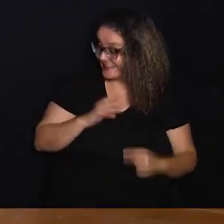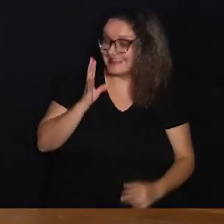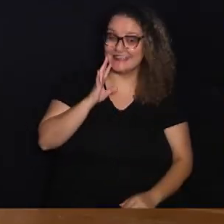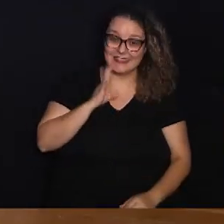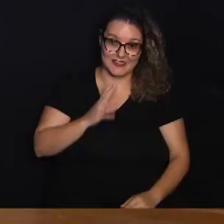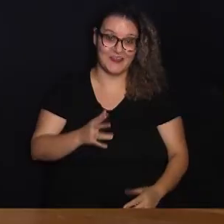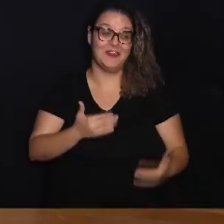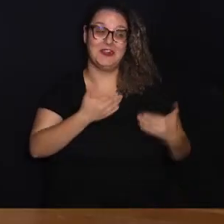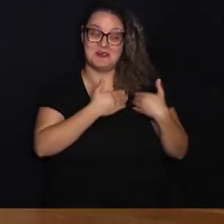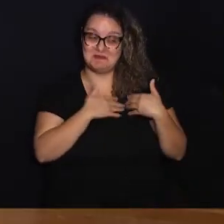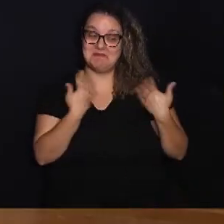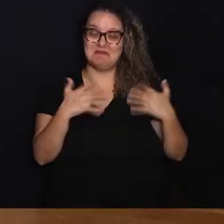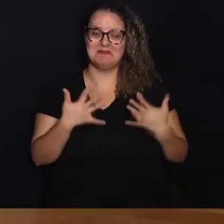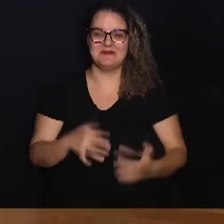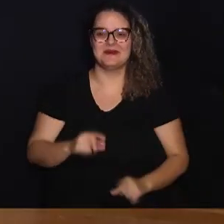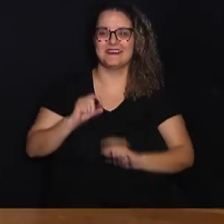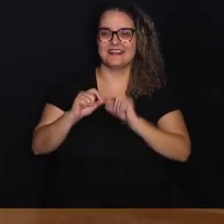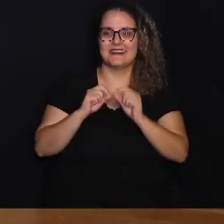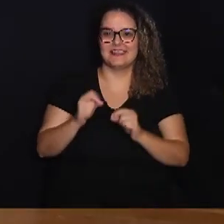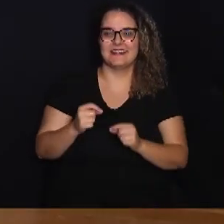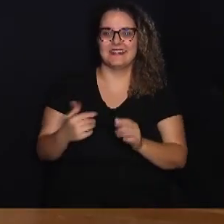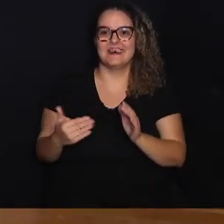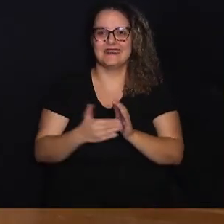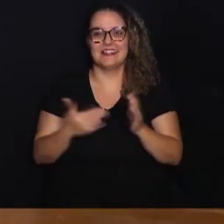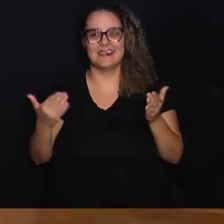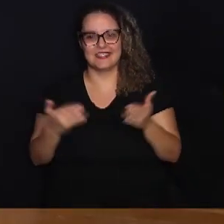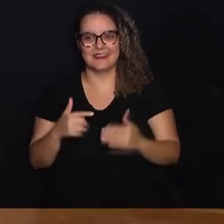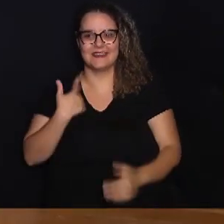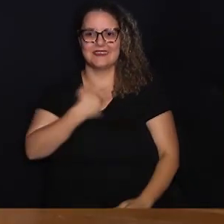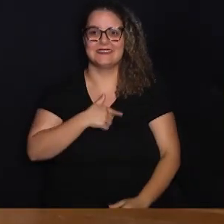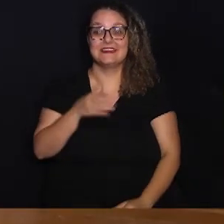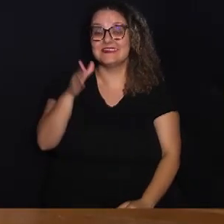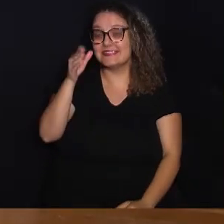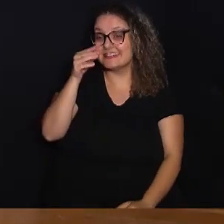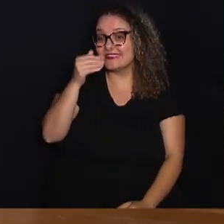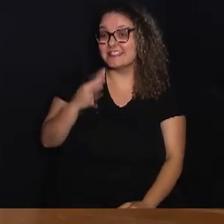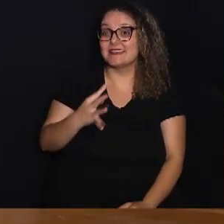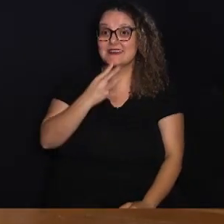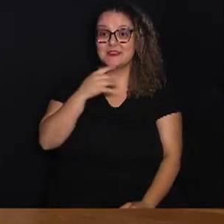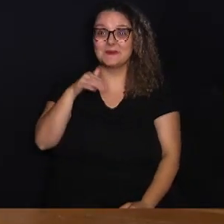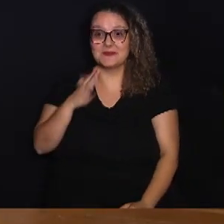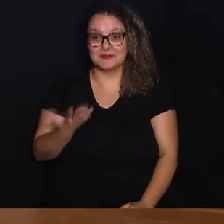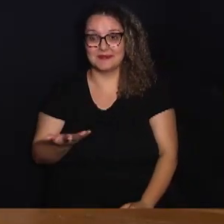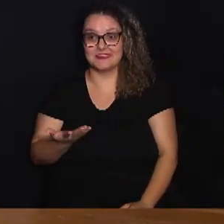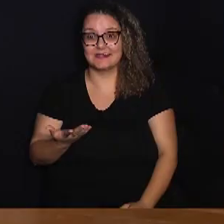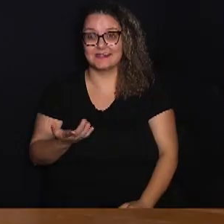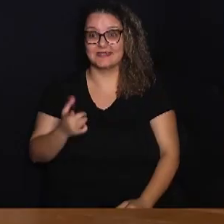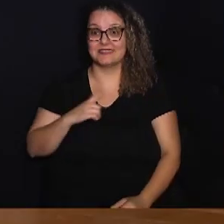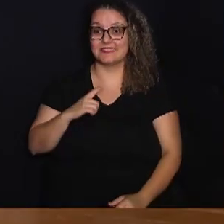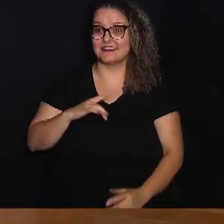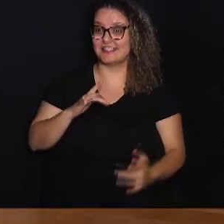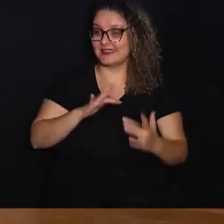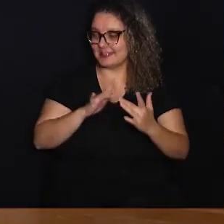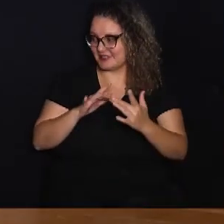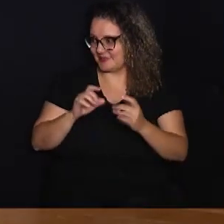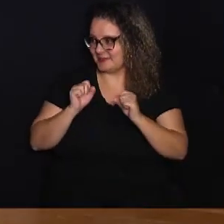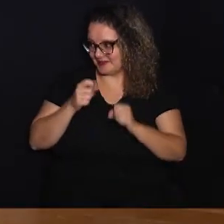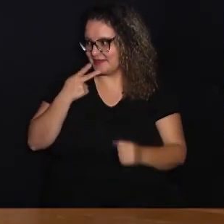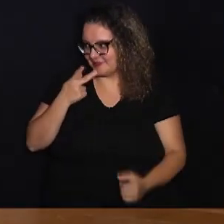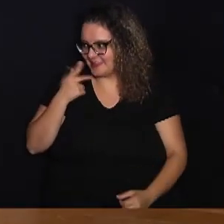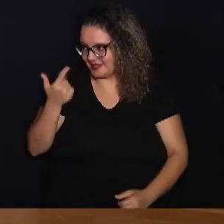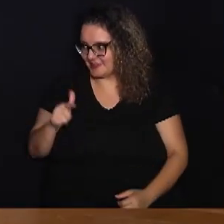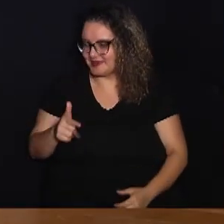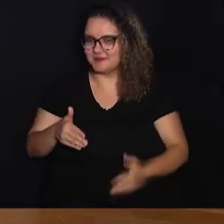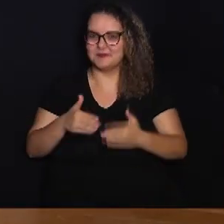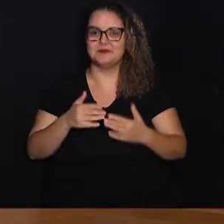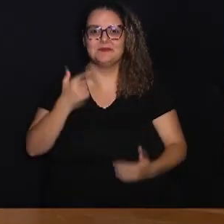legal. Então, para quem ficou até agora com a gente, tá curioso para conhecer mais, tem os contatos, podia repetir para a gente, por